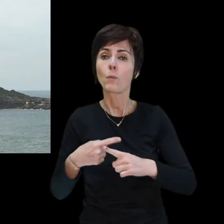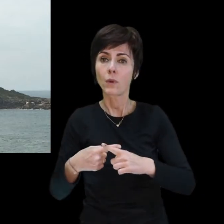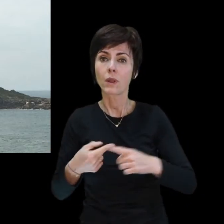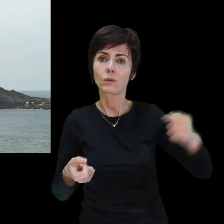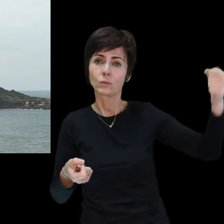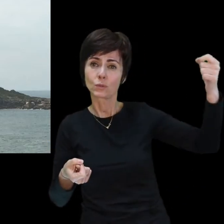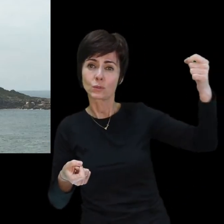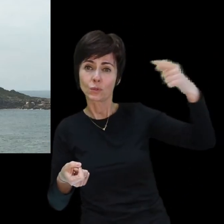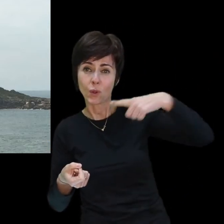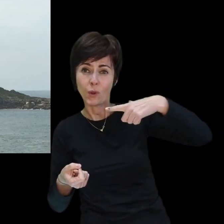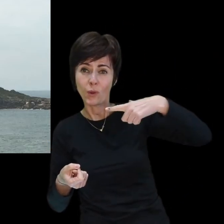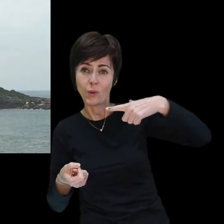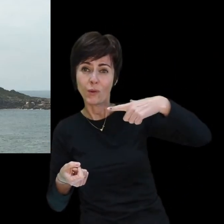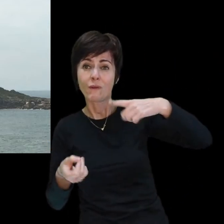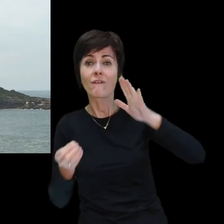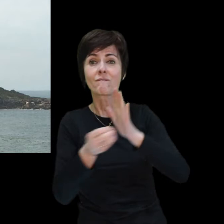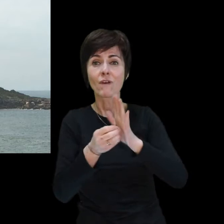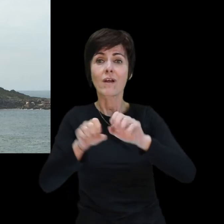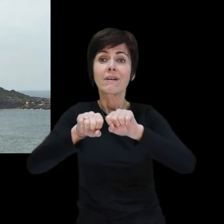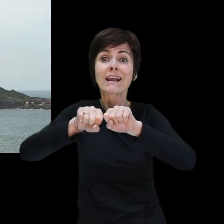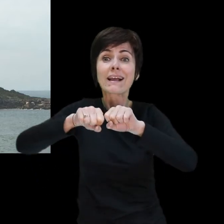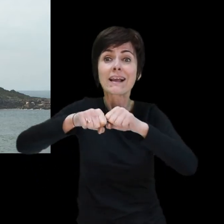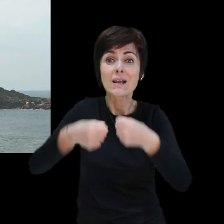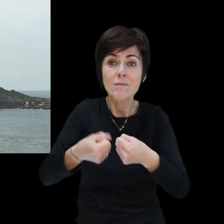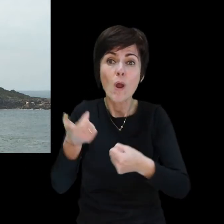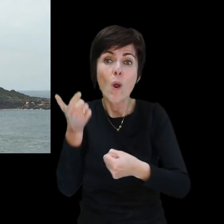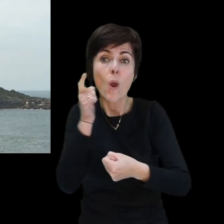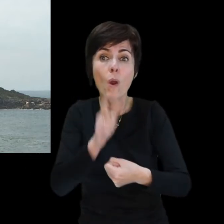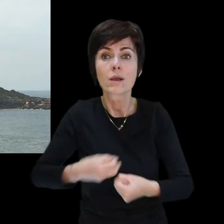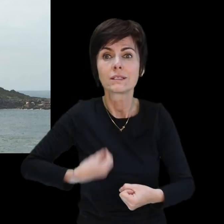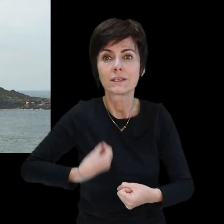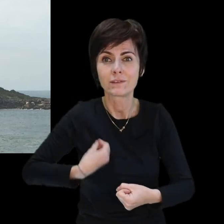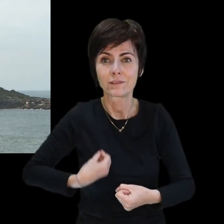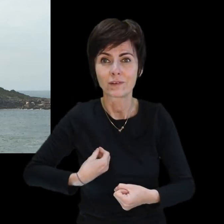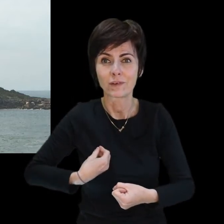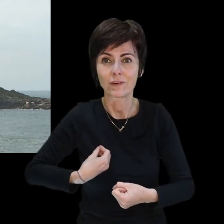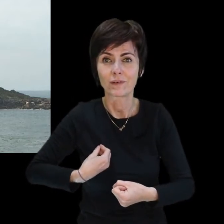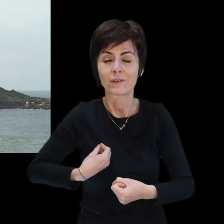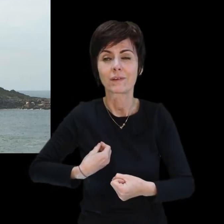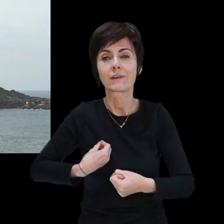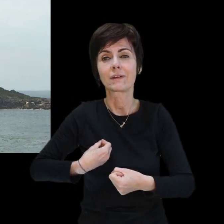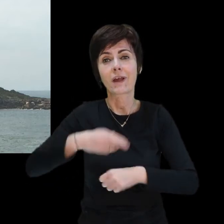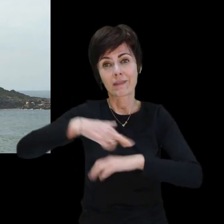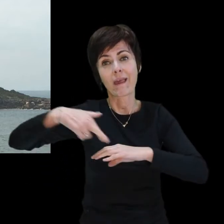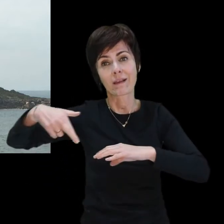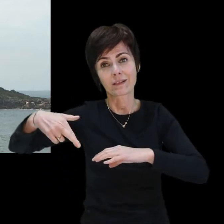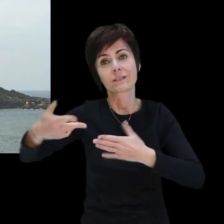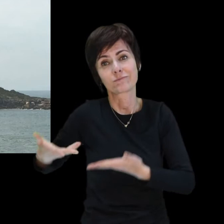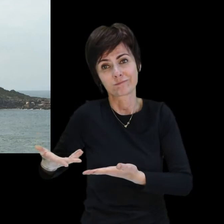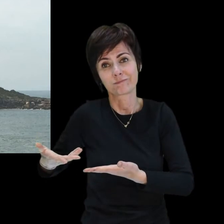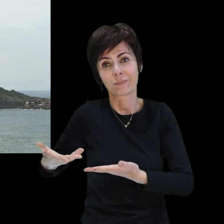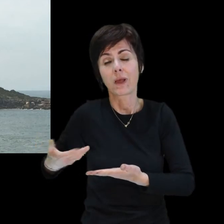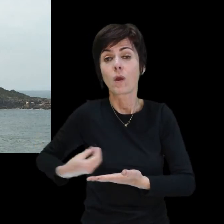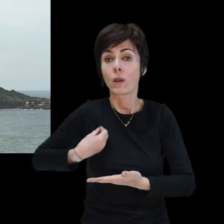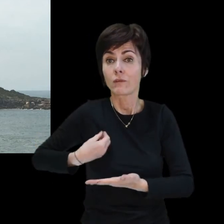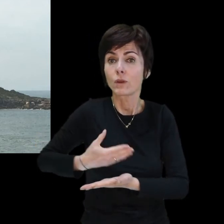possível haver vida, porque as moléculas eram quebradas pela presença